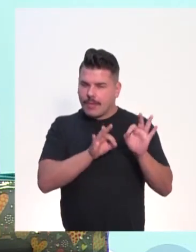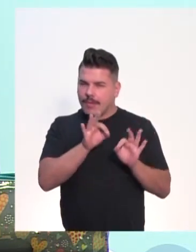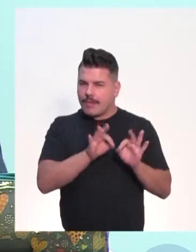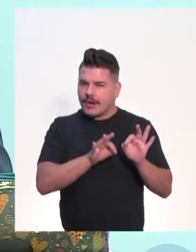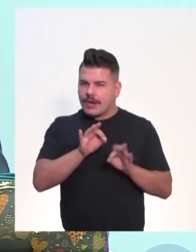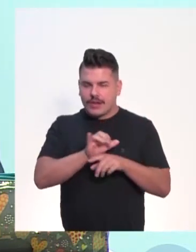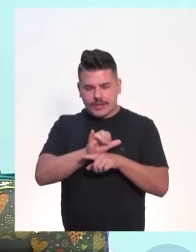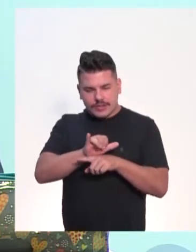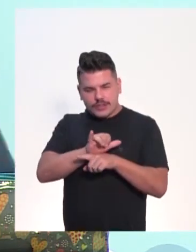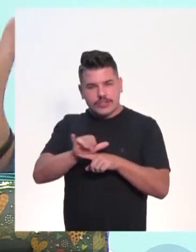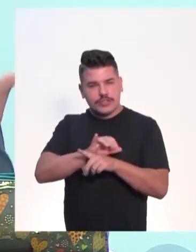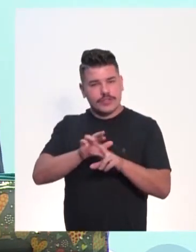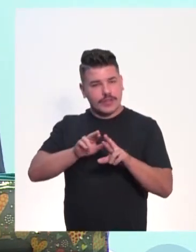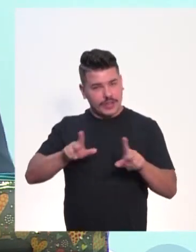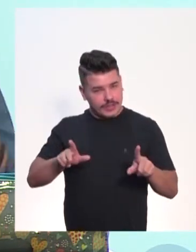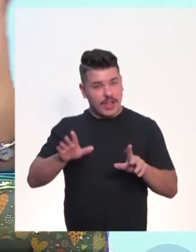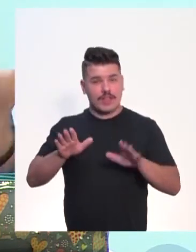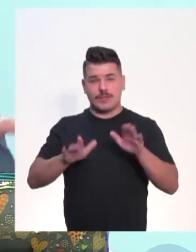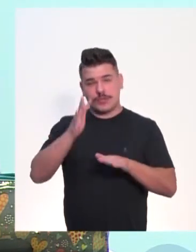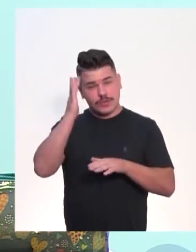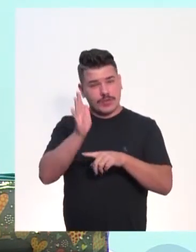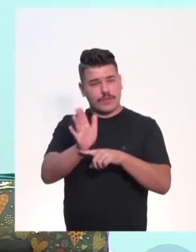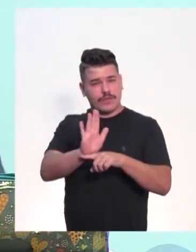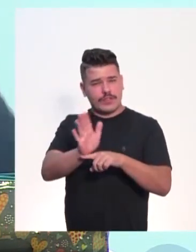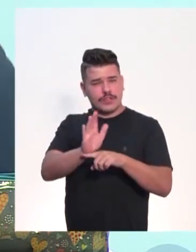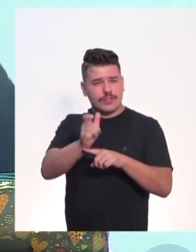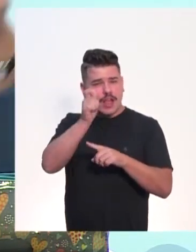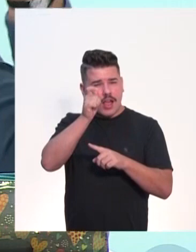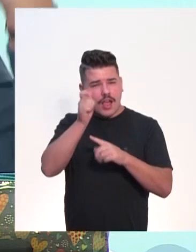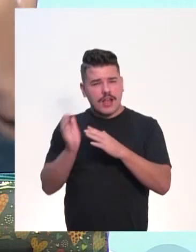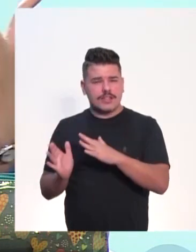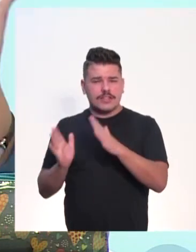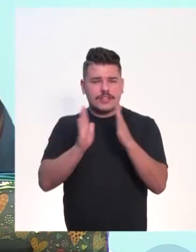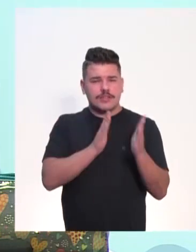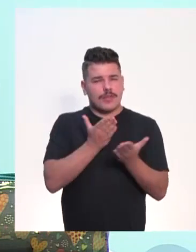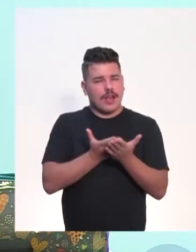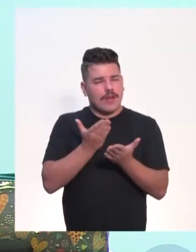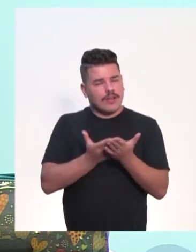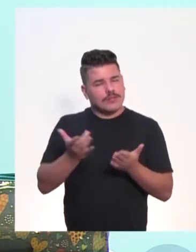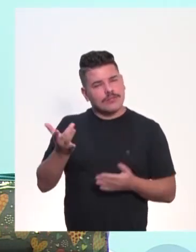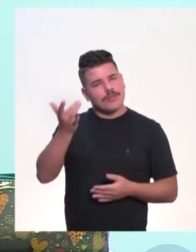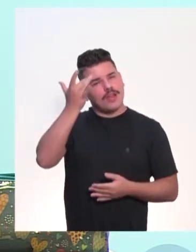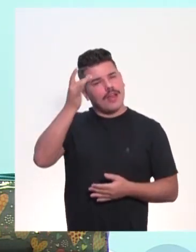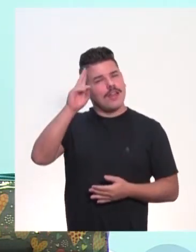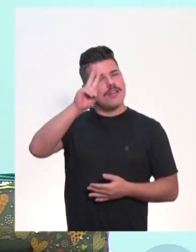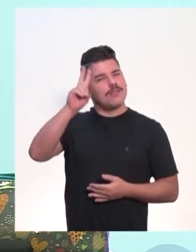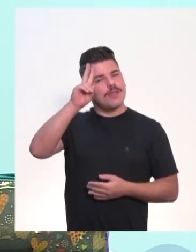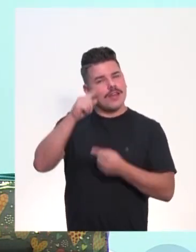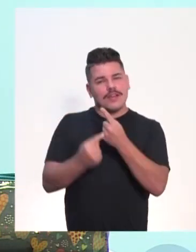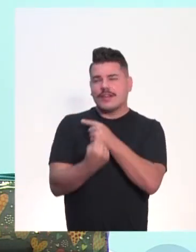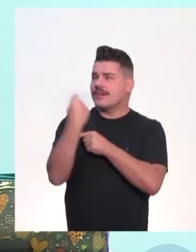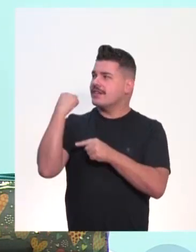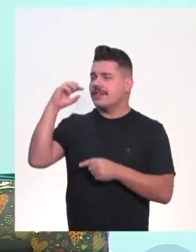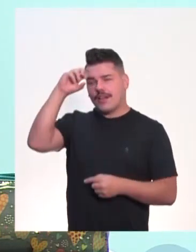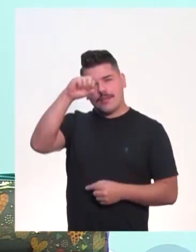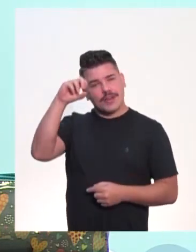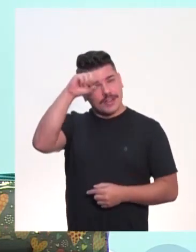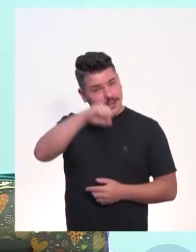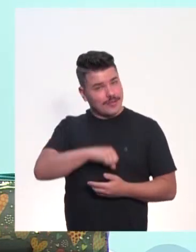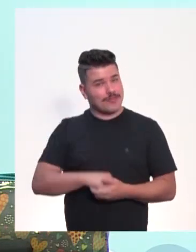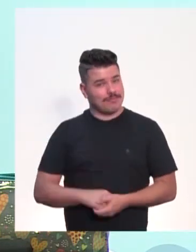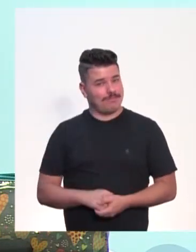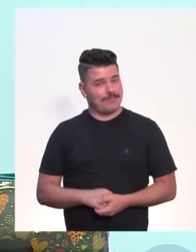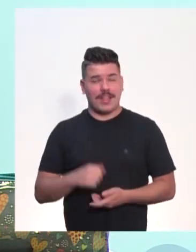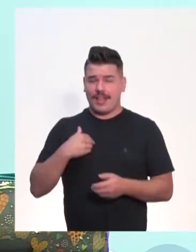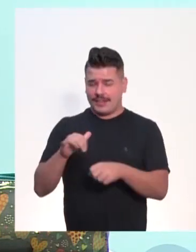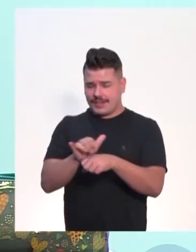citando aqui utilização de vídeos, de outros recursos para recapitular o que foi aprendido anteriormente. E essa